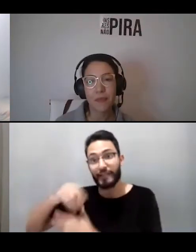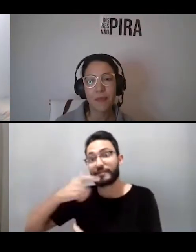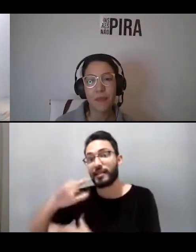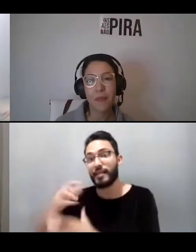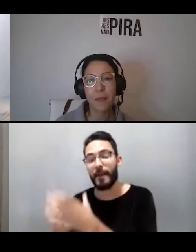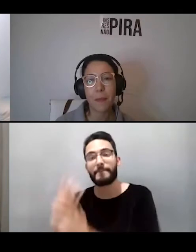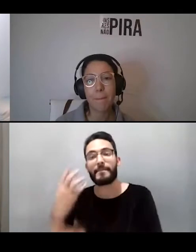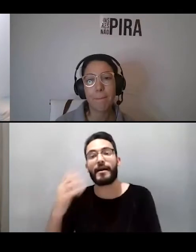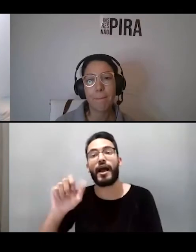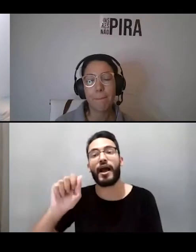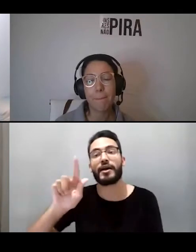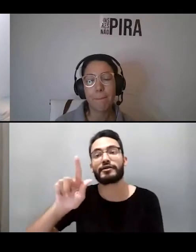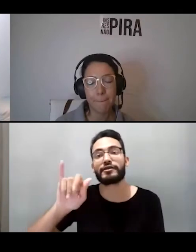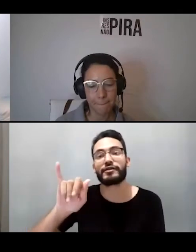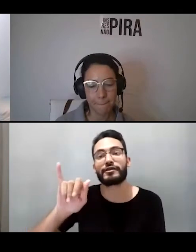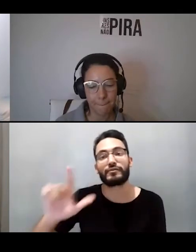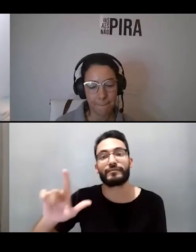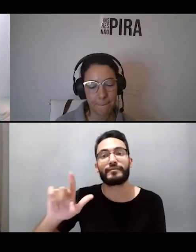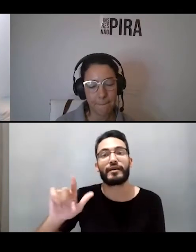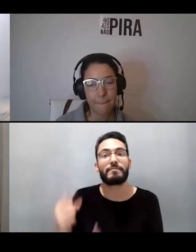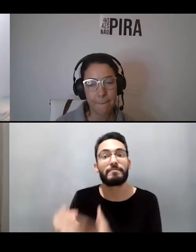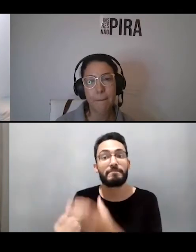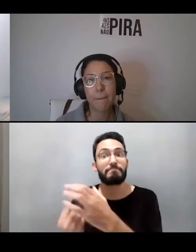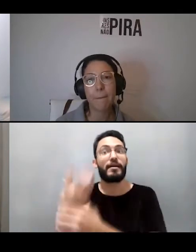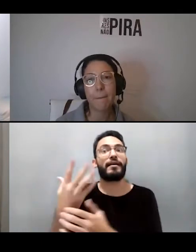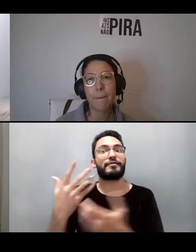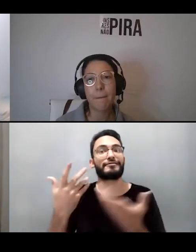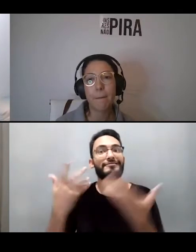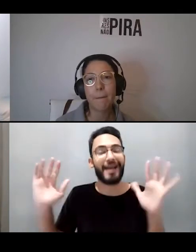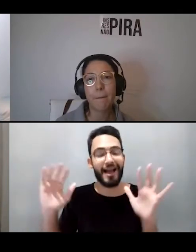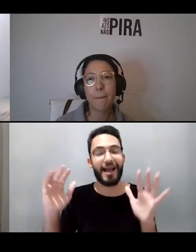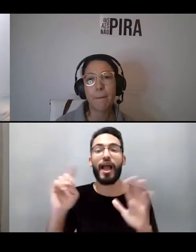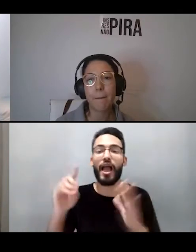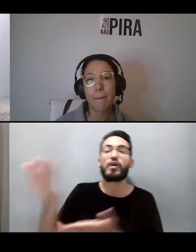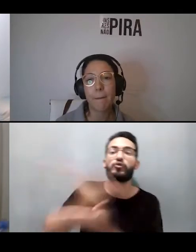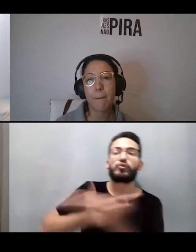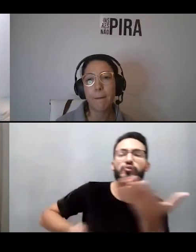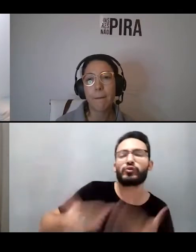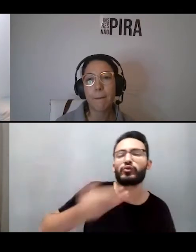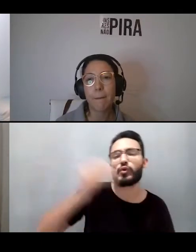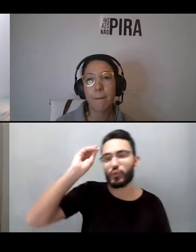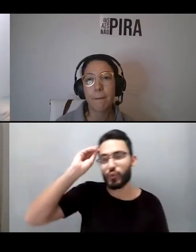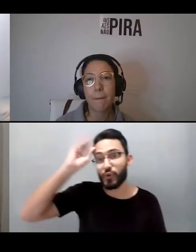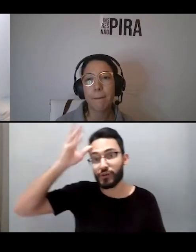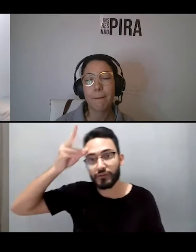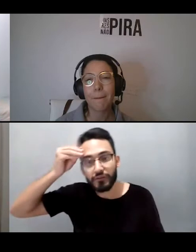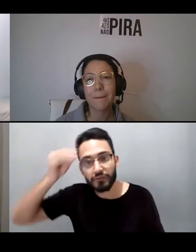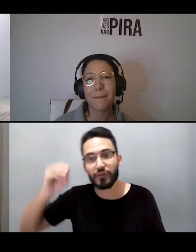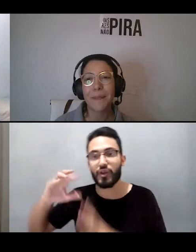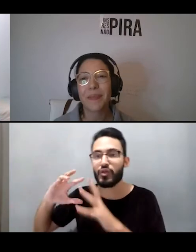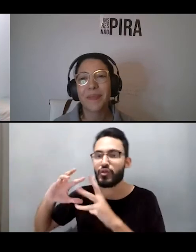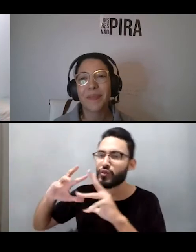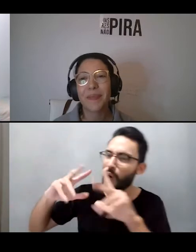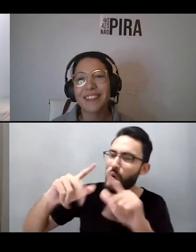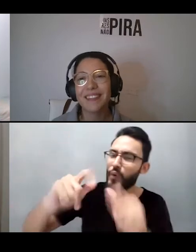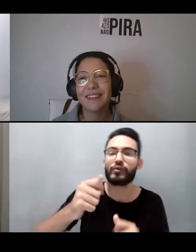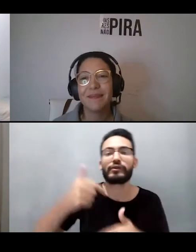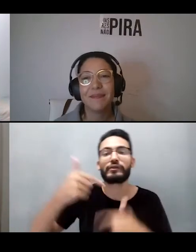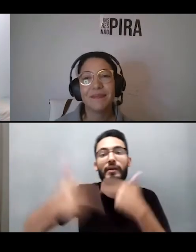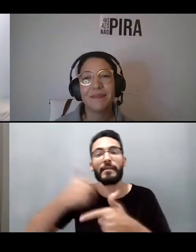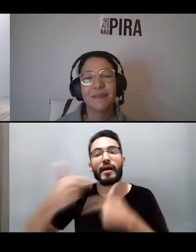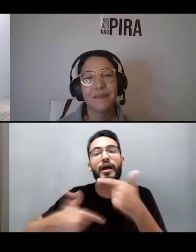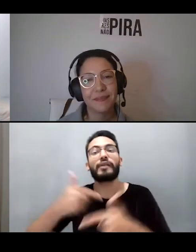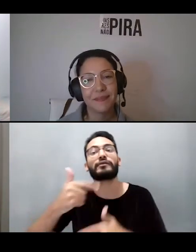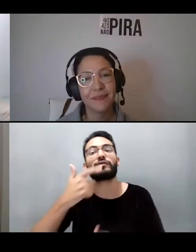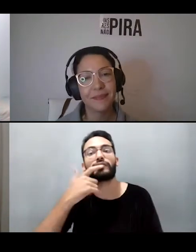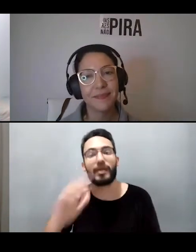né? A comunidade, ela tem o propósito de prover a troca de conhecimento e experiências para os CITers, que somos nós, os colaboradores, né?